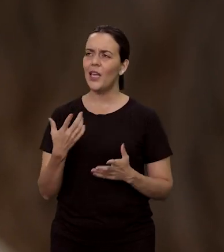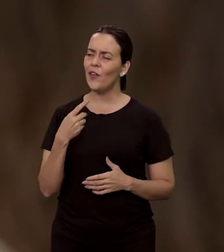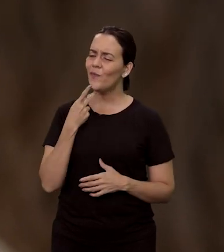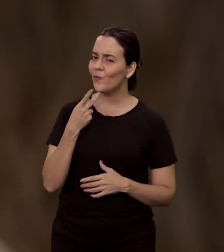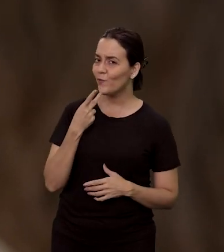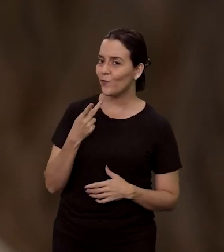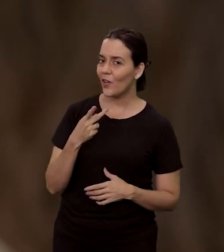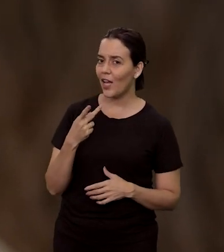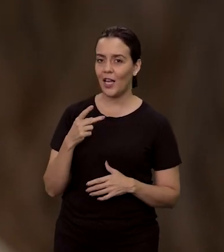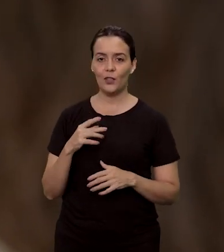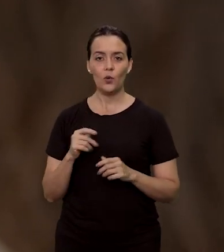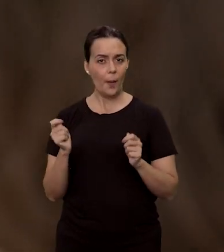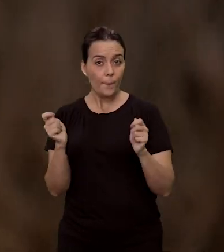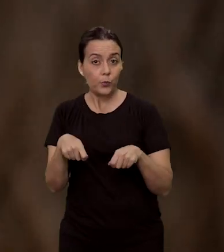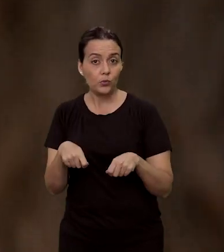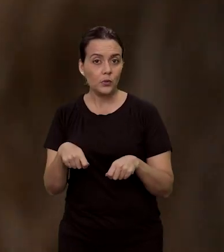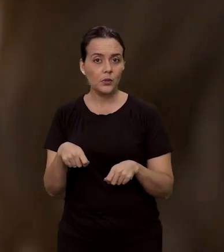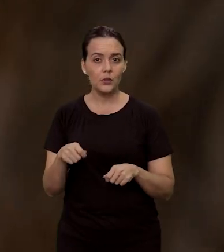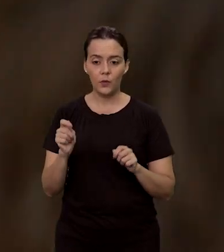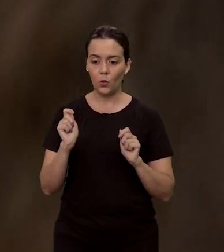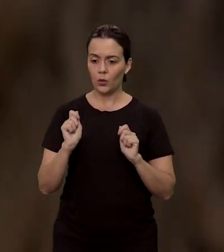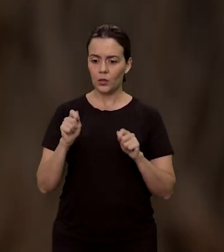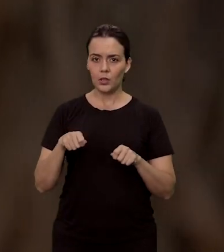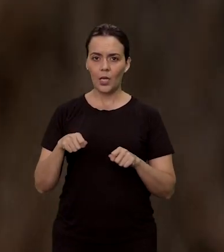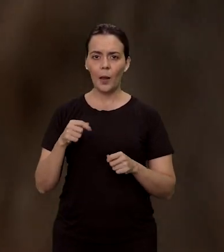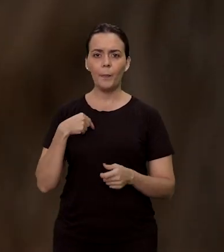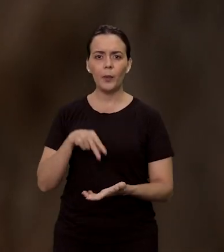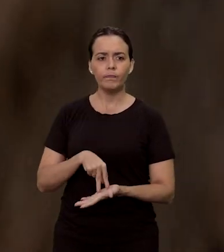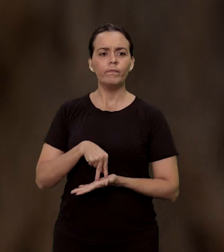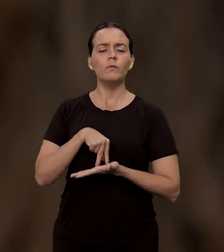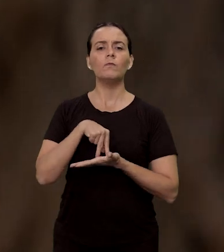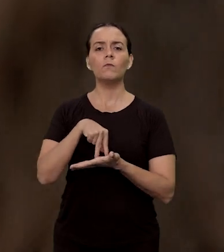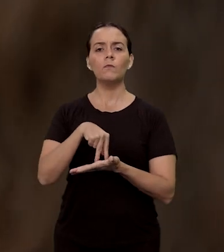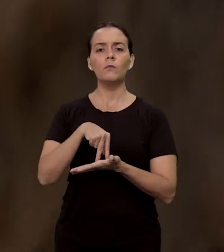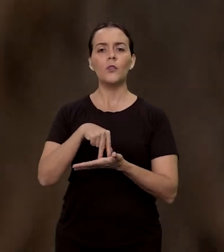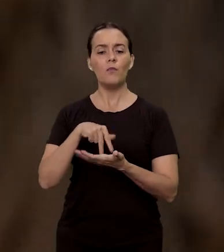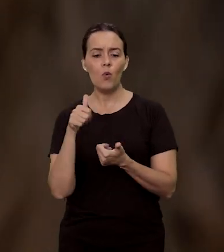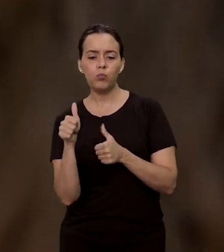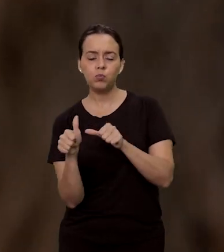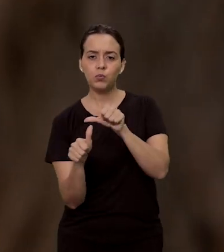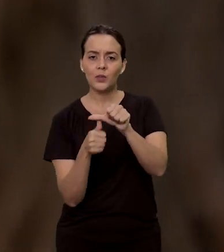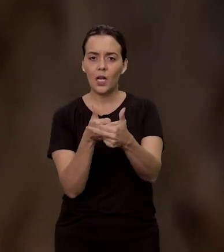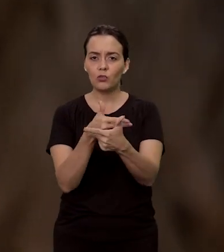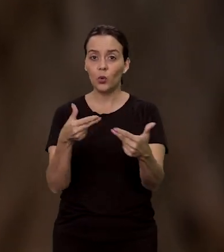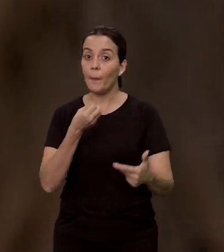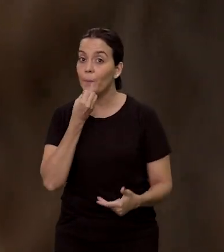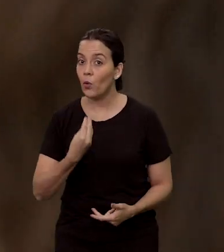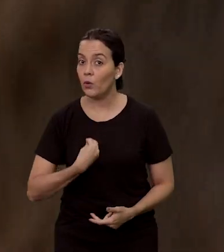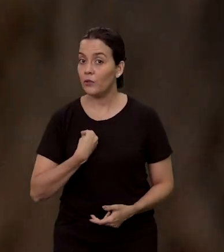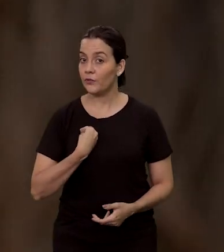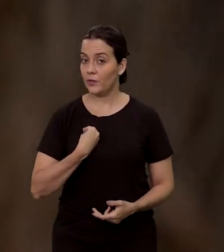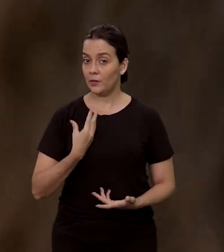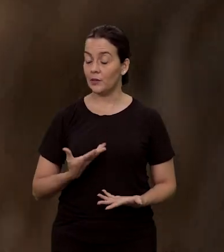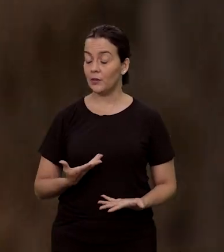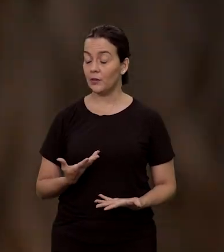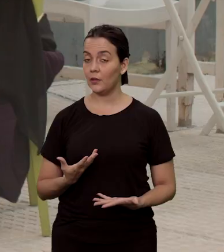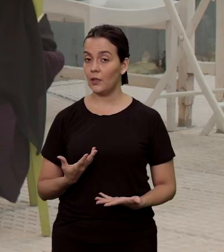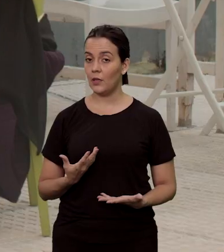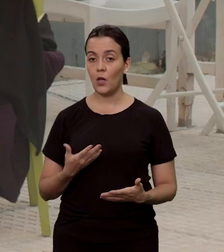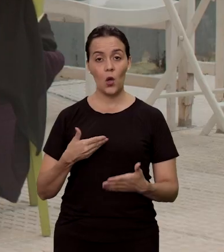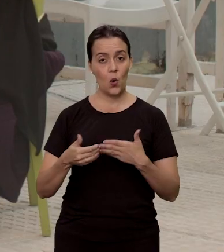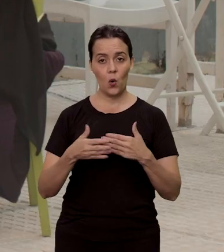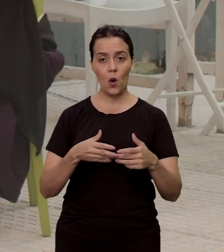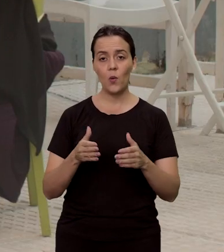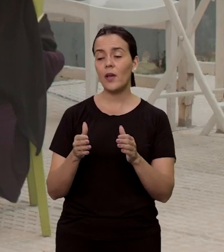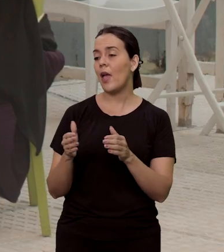a gente ser protagonista desse processo de transformação, né, atuar de uma forma objetiva em todas as dimensões, econômica, social, tem